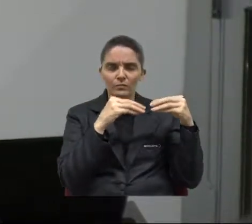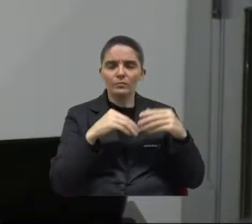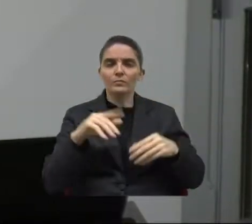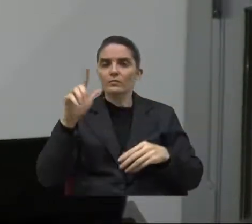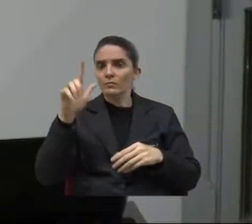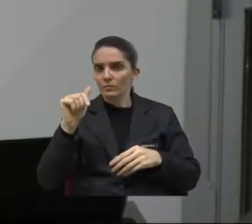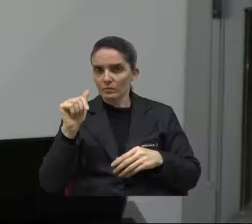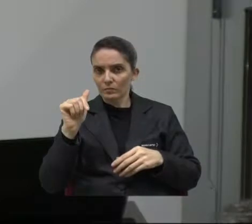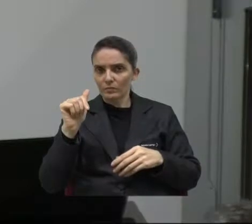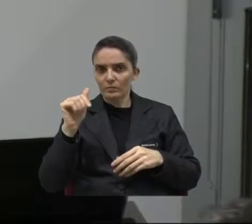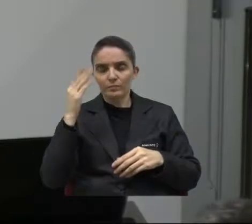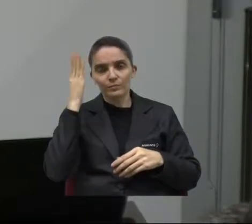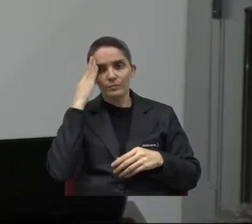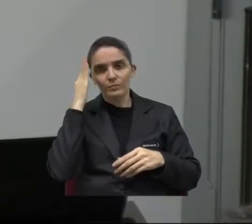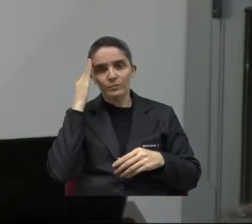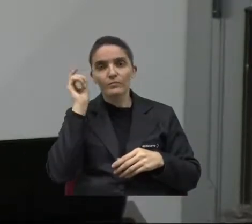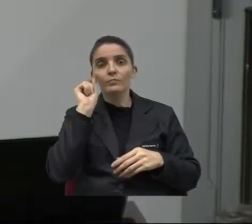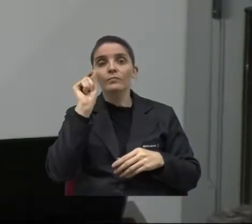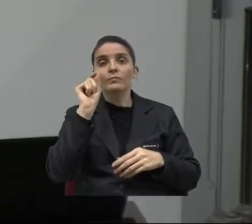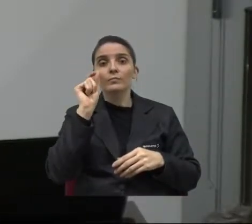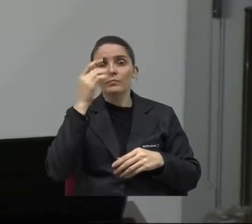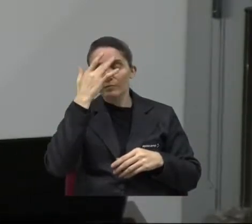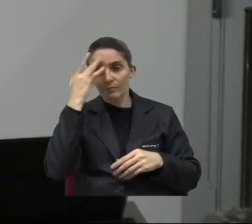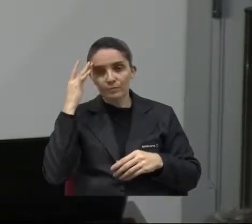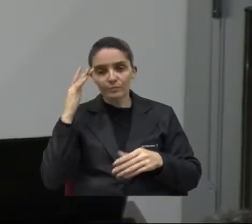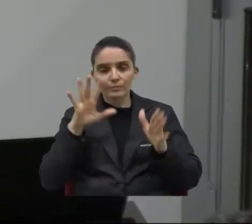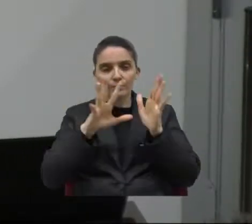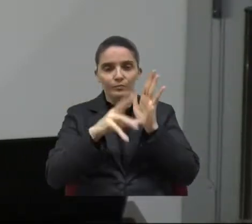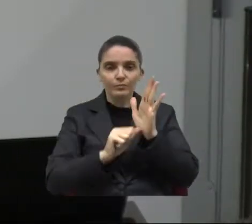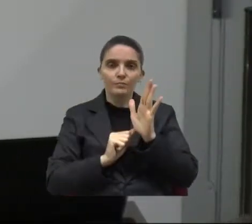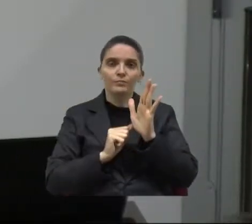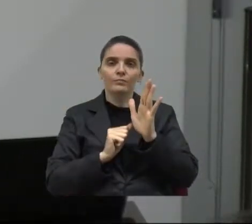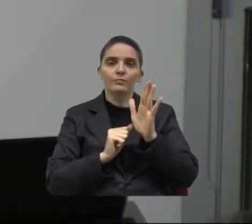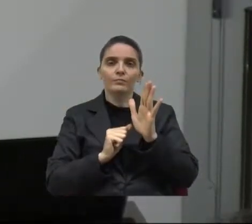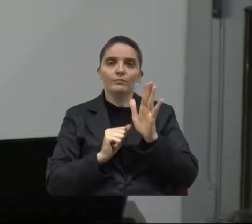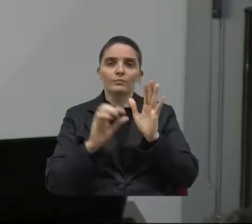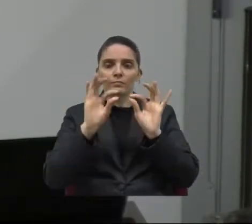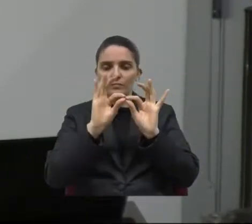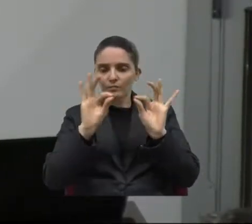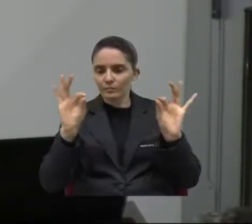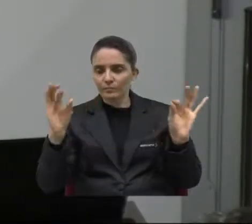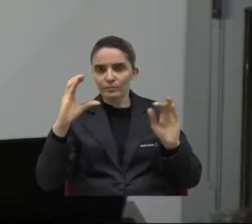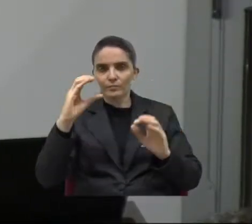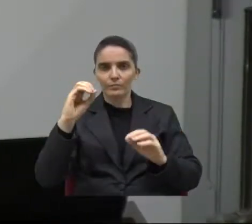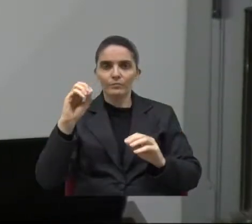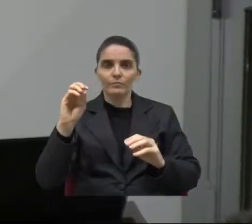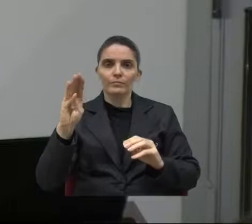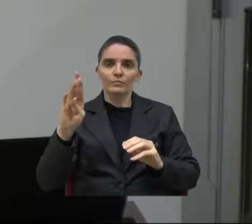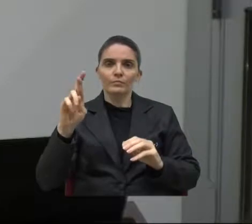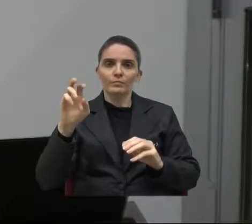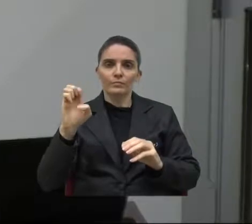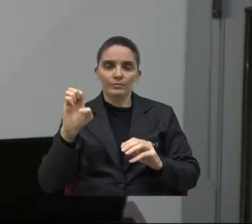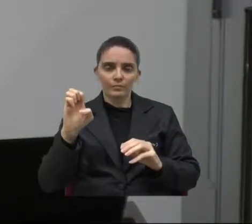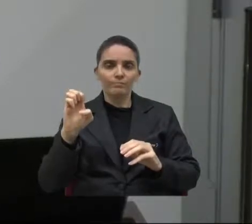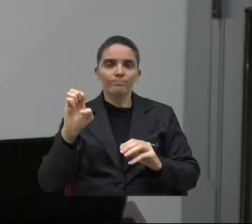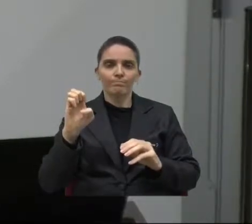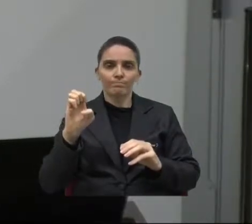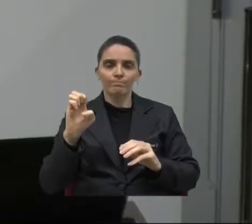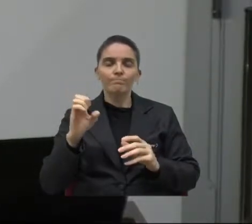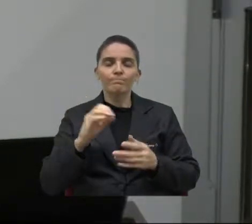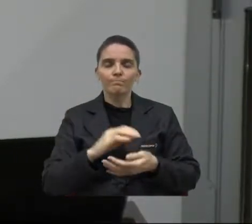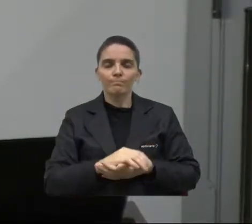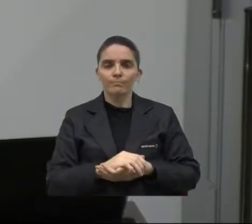Depois, soube-se que havia furtado os fios de energia elétrica, de cobre,